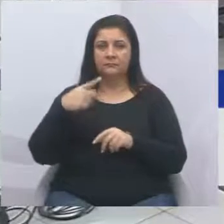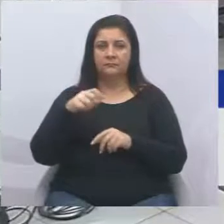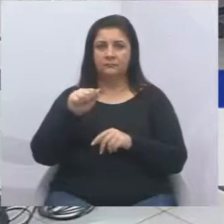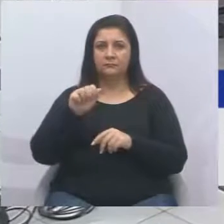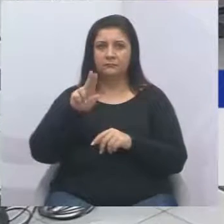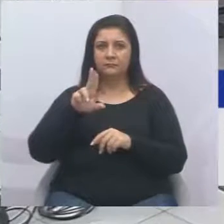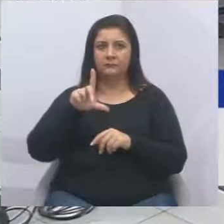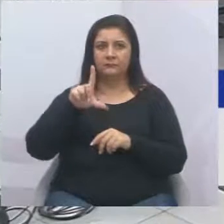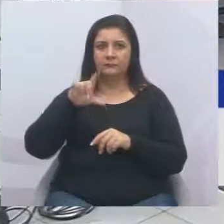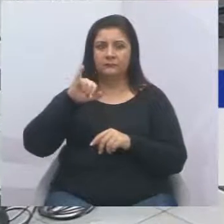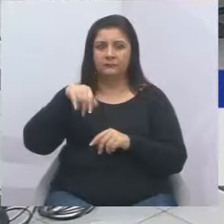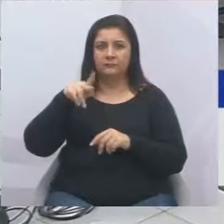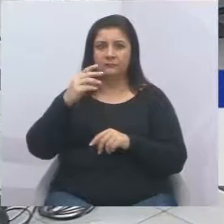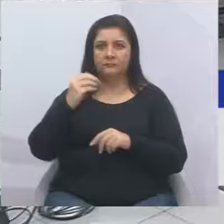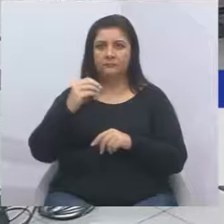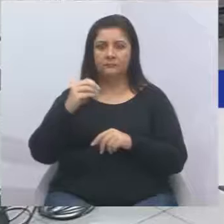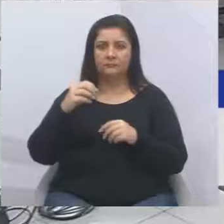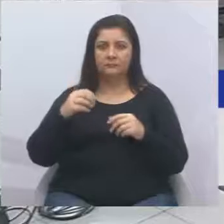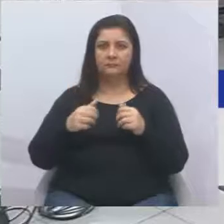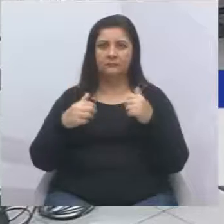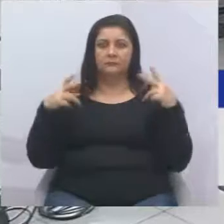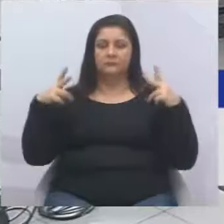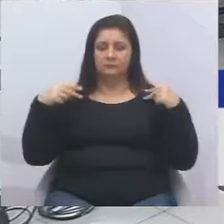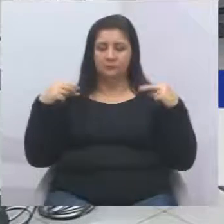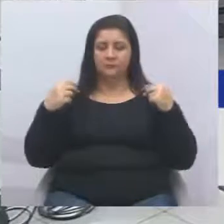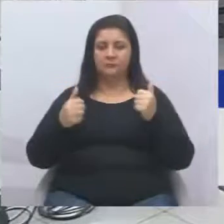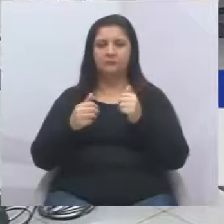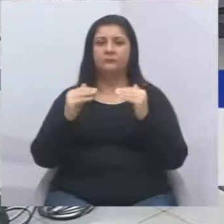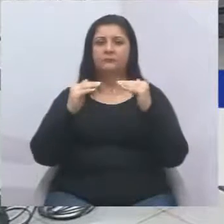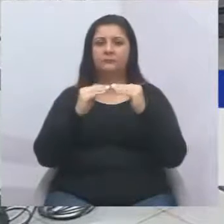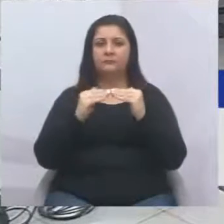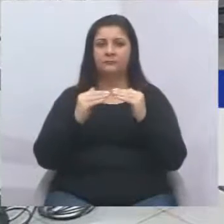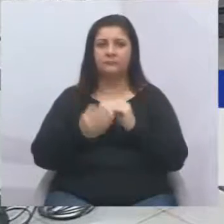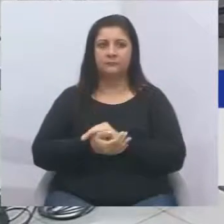dos Condutores. Favorável.